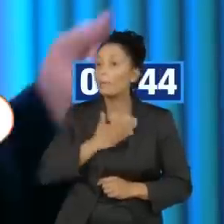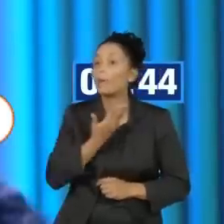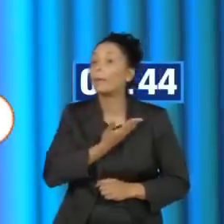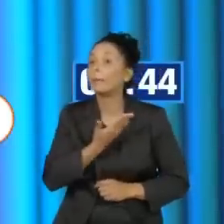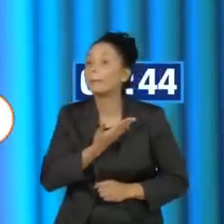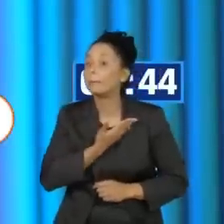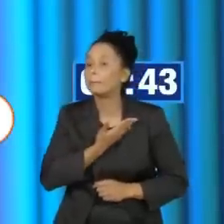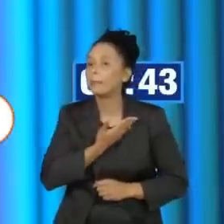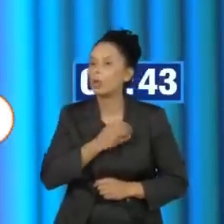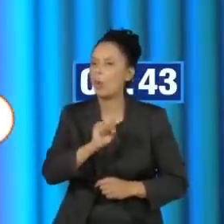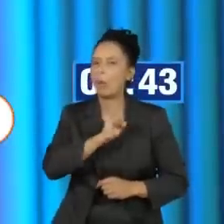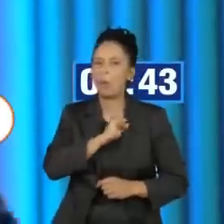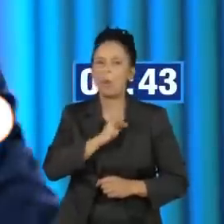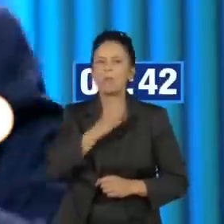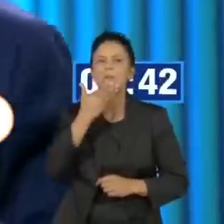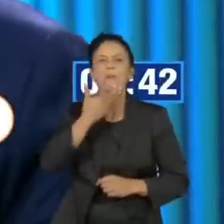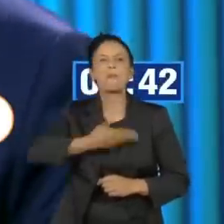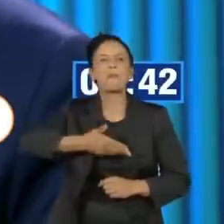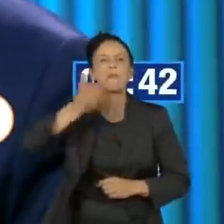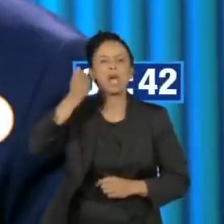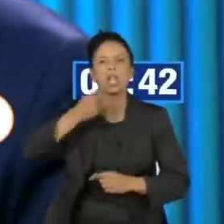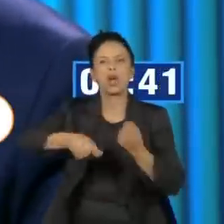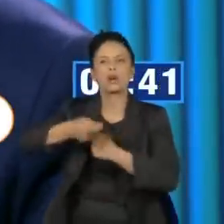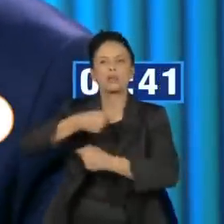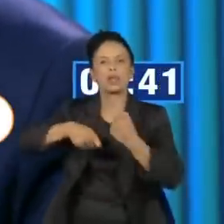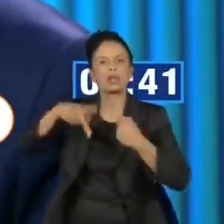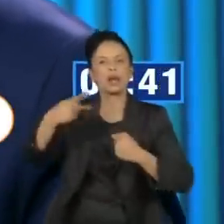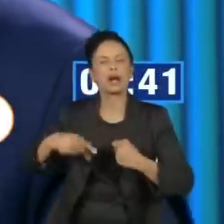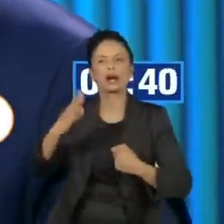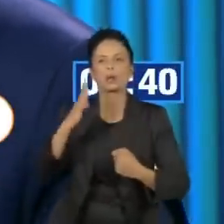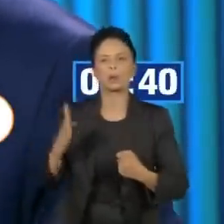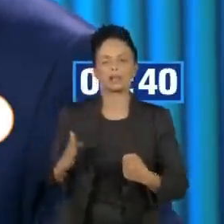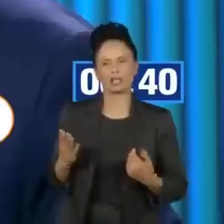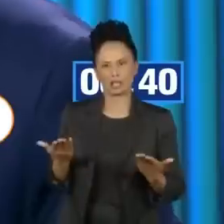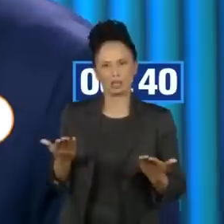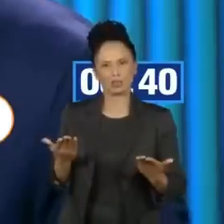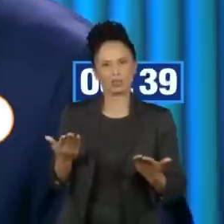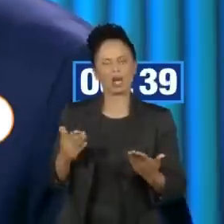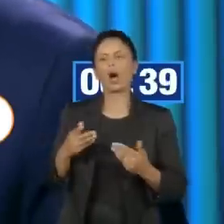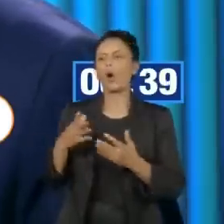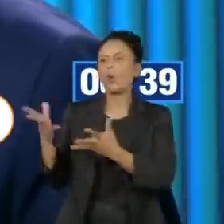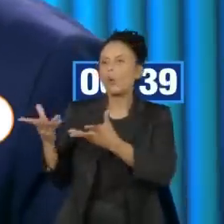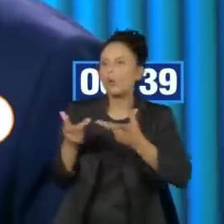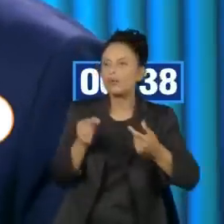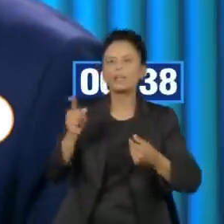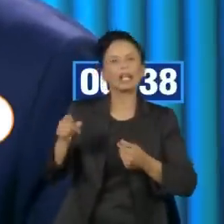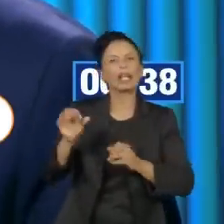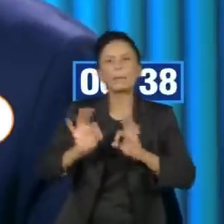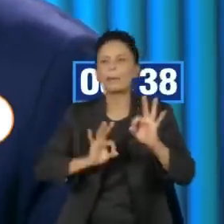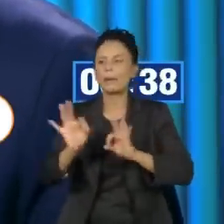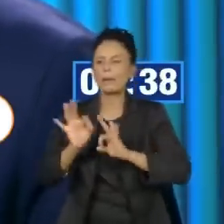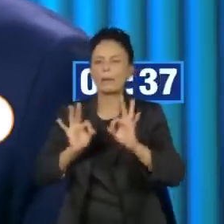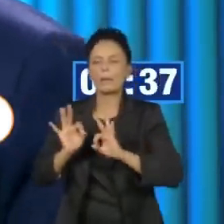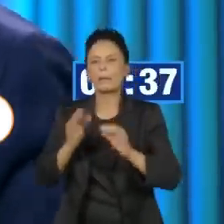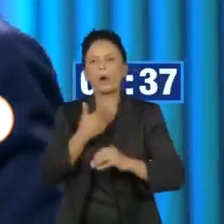esse pai esteve ele foi chamado da prefeitura para coordenar o meu programa de governo de